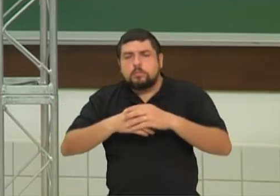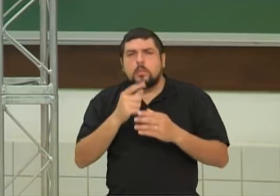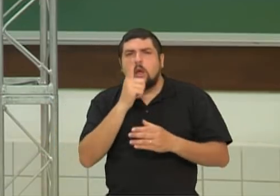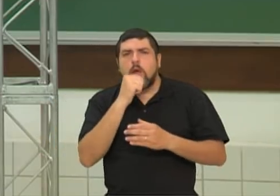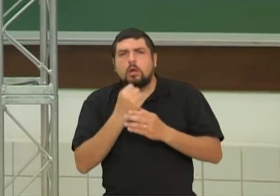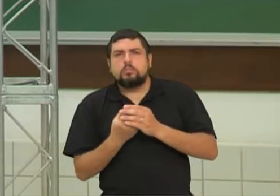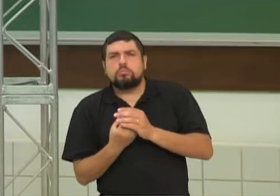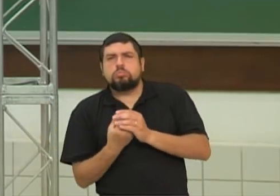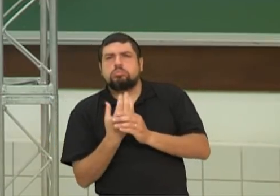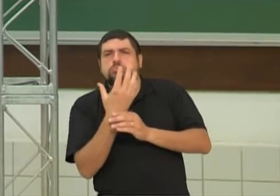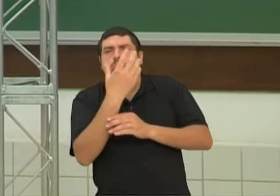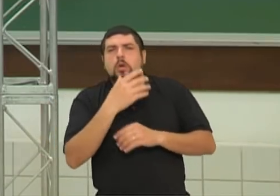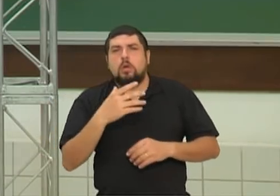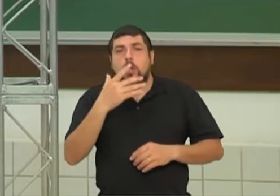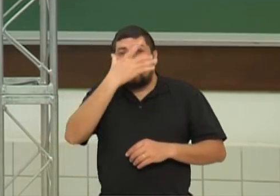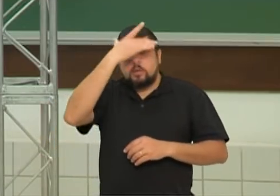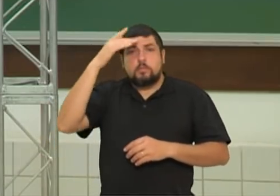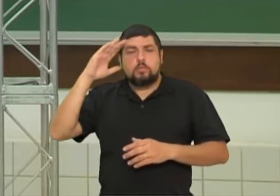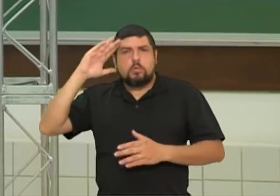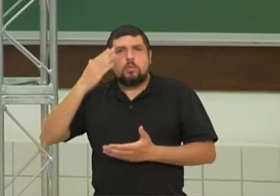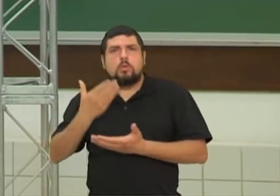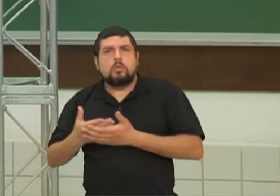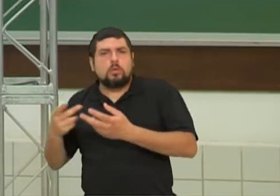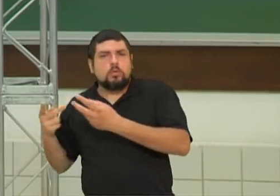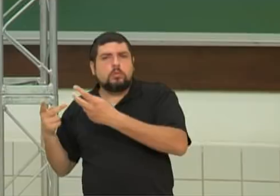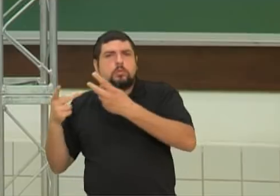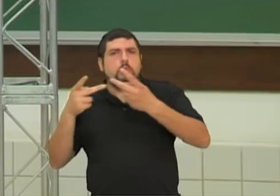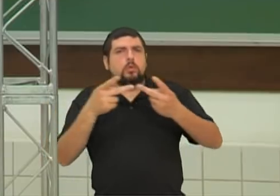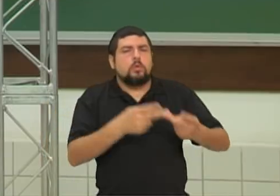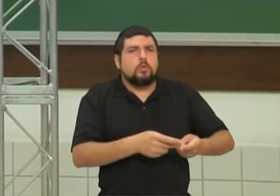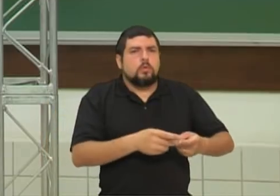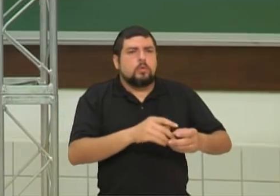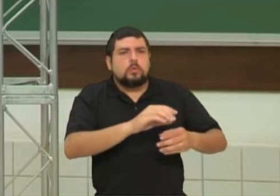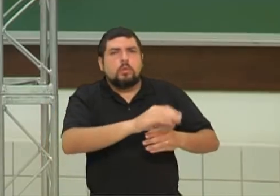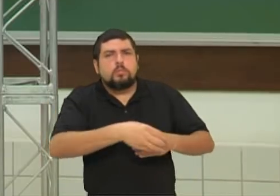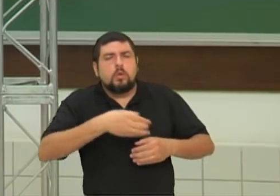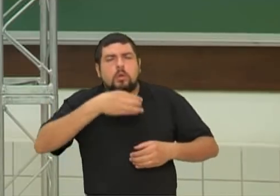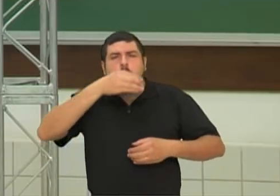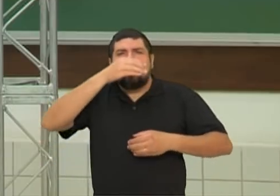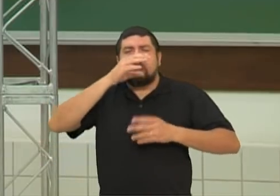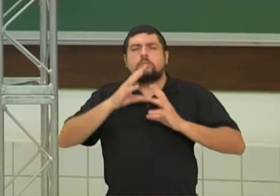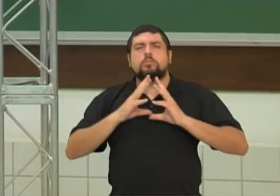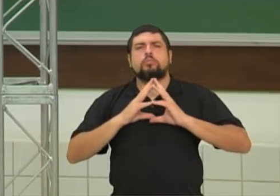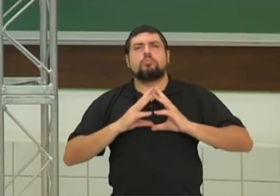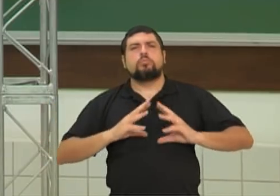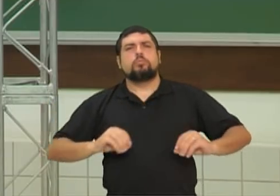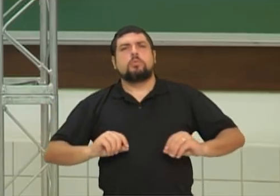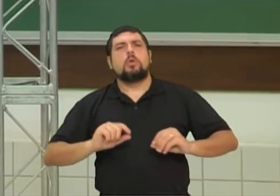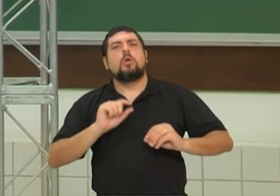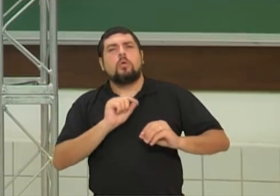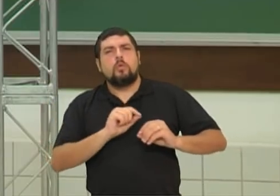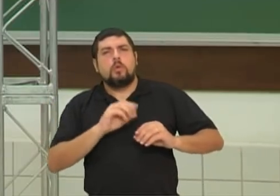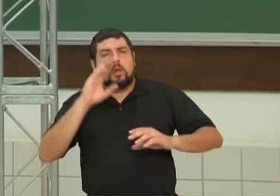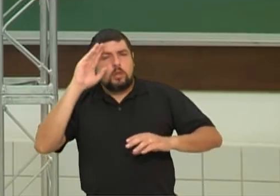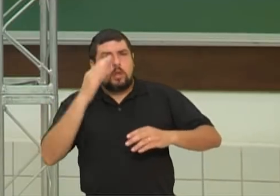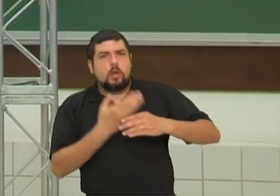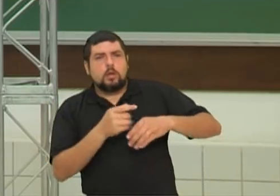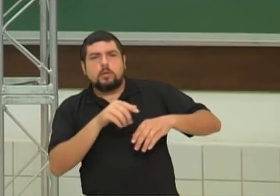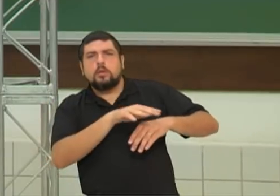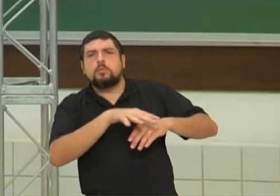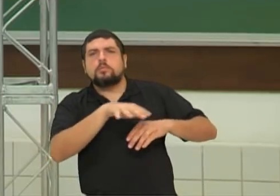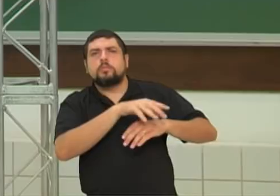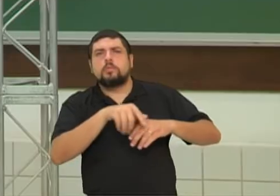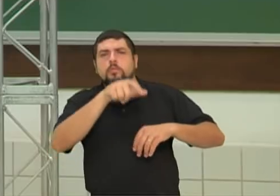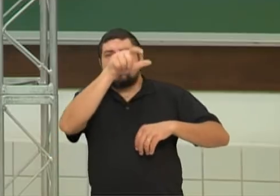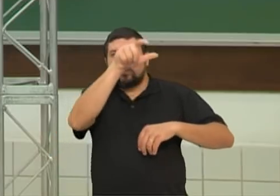de pessoas que acreditam que foram curadas pelo missionário, pelo profeta, que faz parte do folclore da cultura